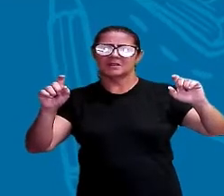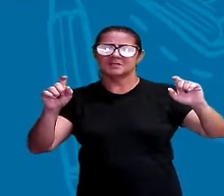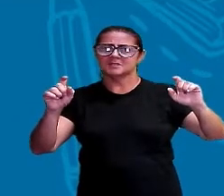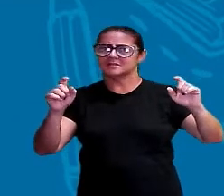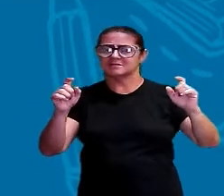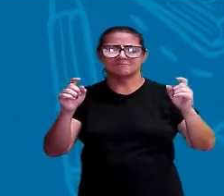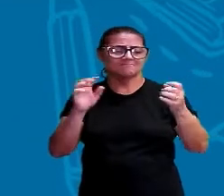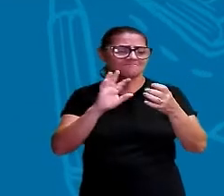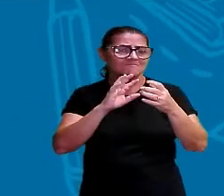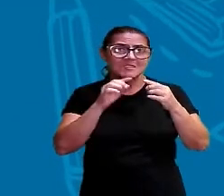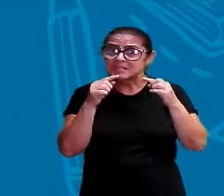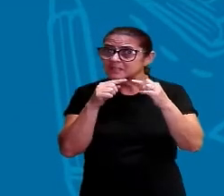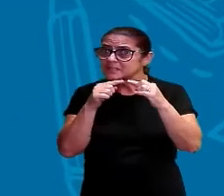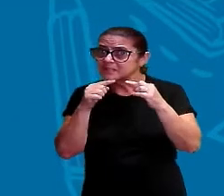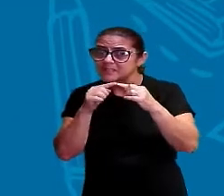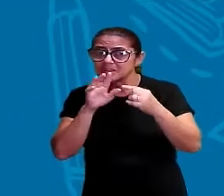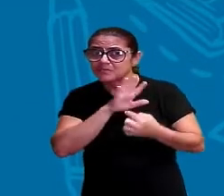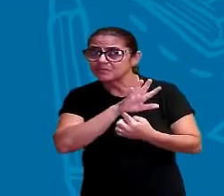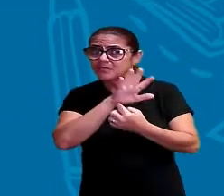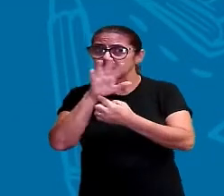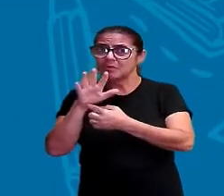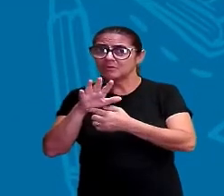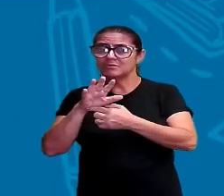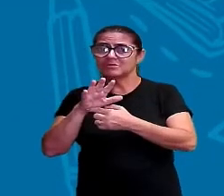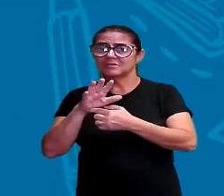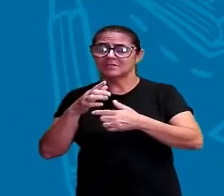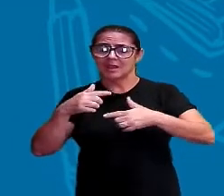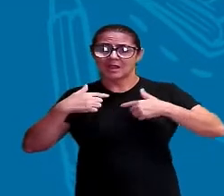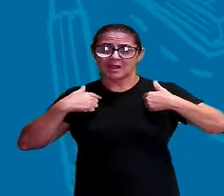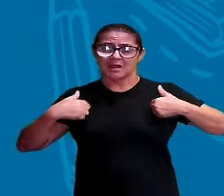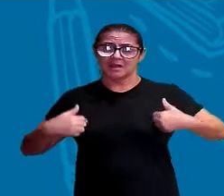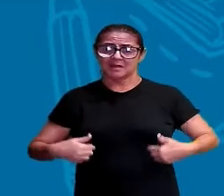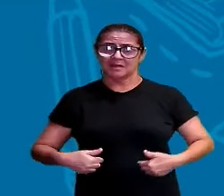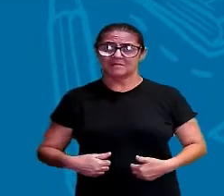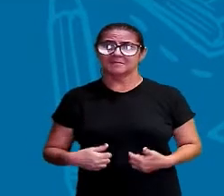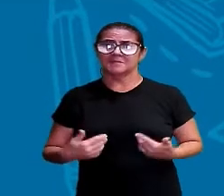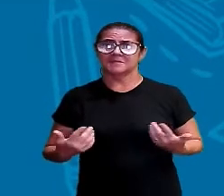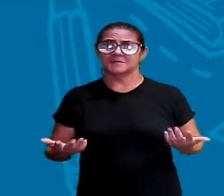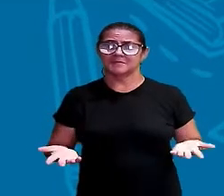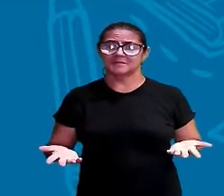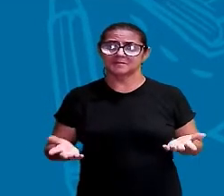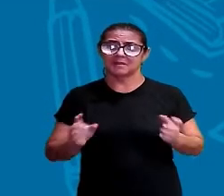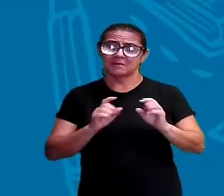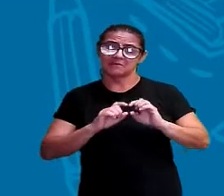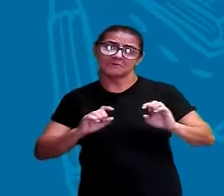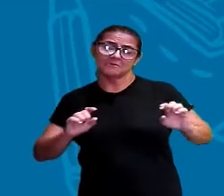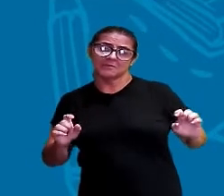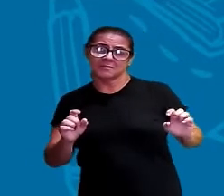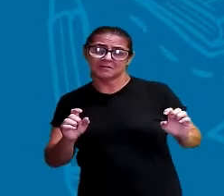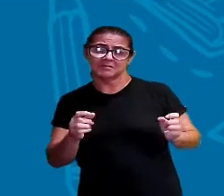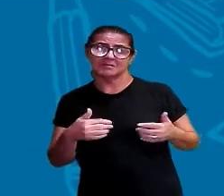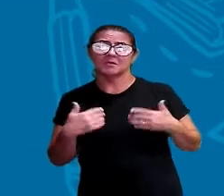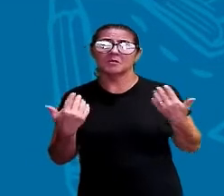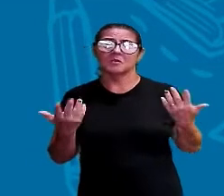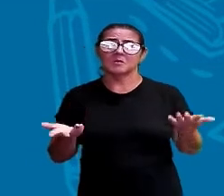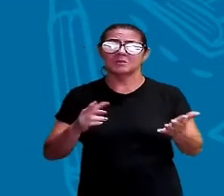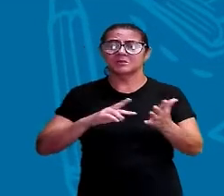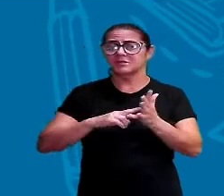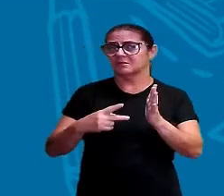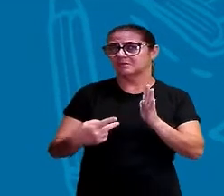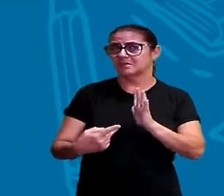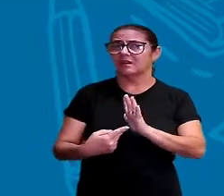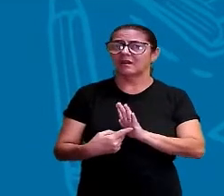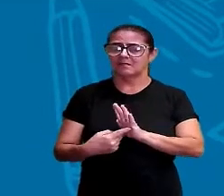faz parte aí, não indica a mensagem que está passada na camisa. Vamos saber? E vamos saber quais os significados